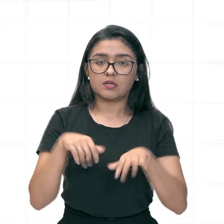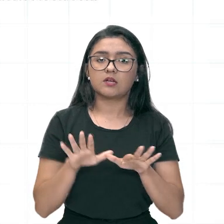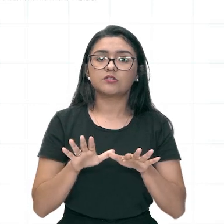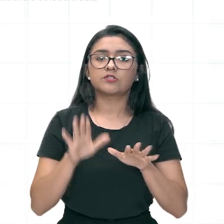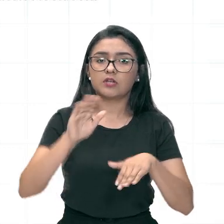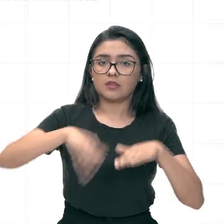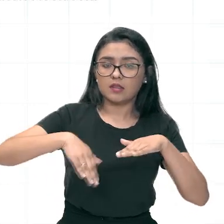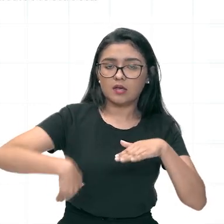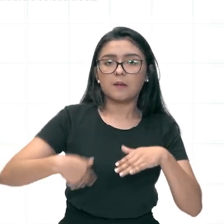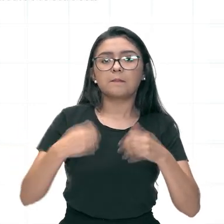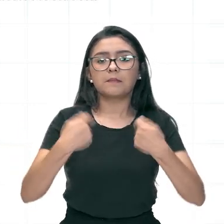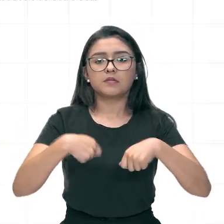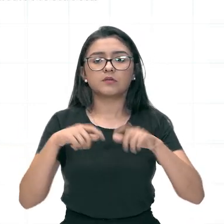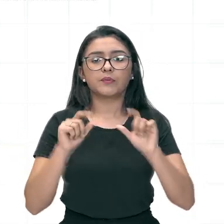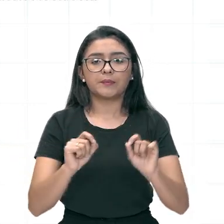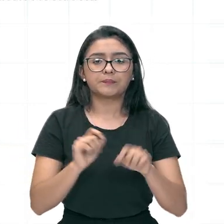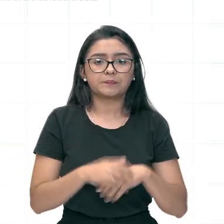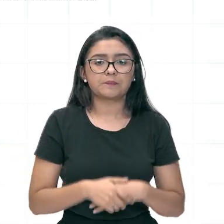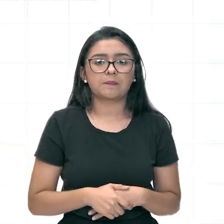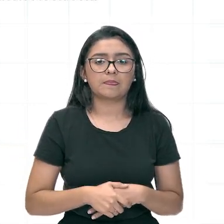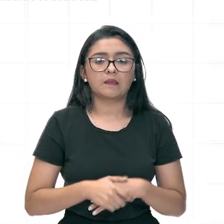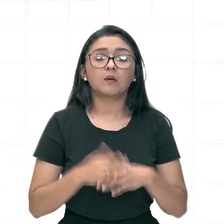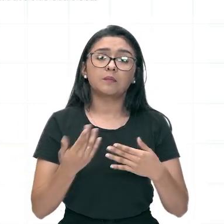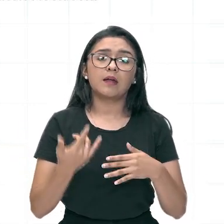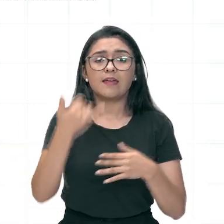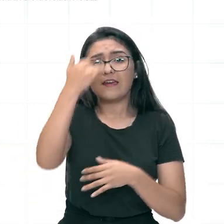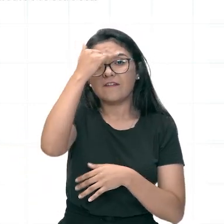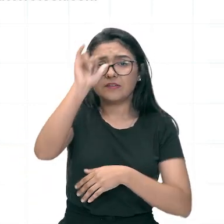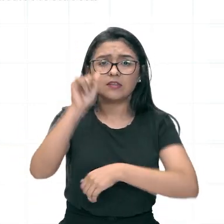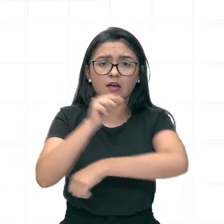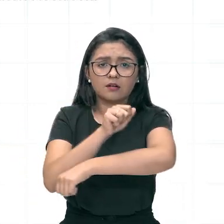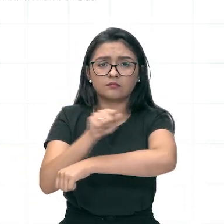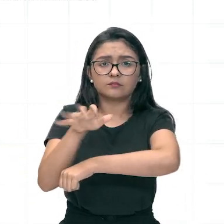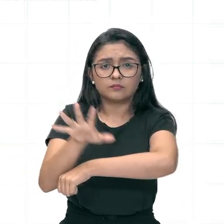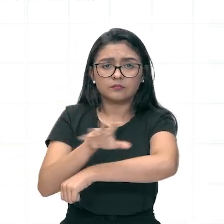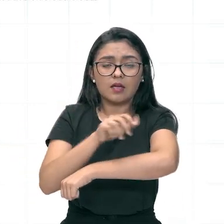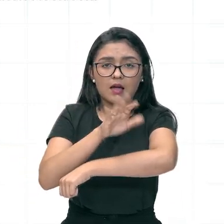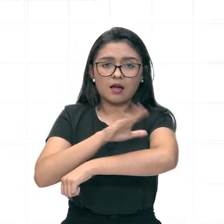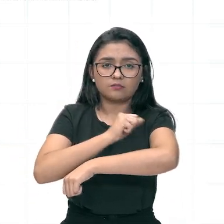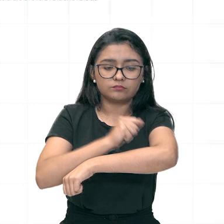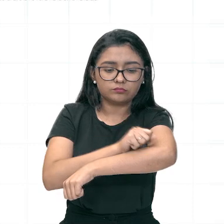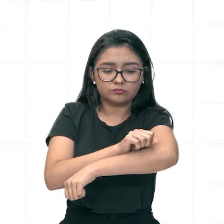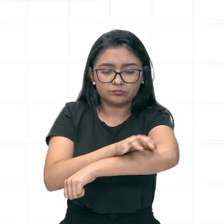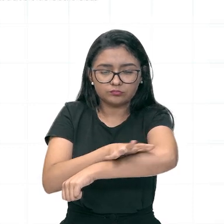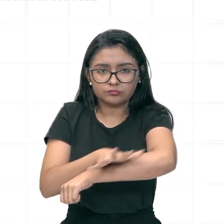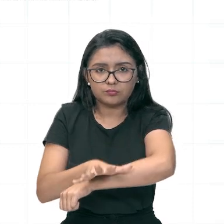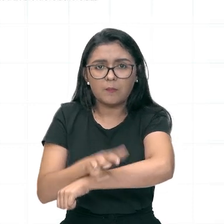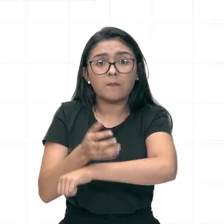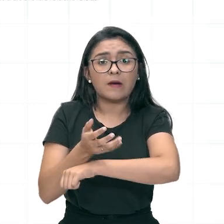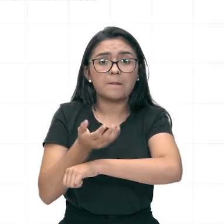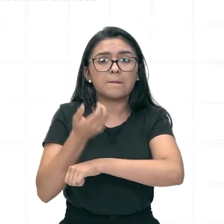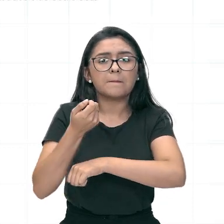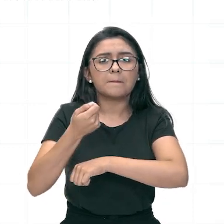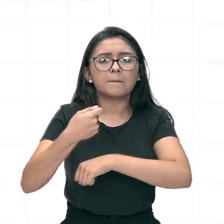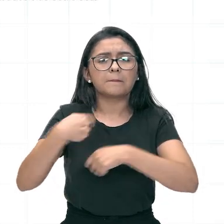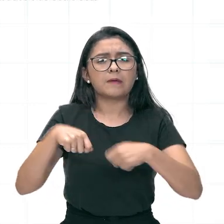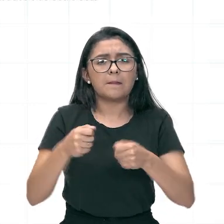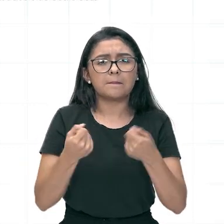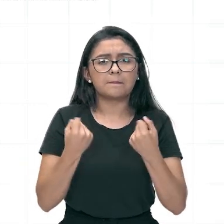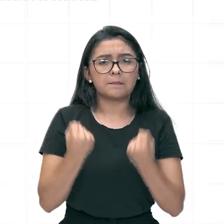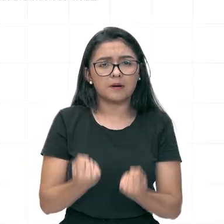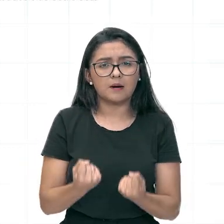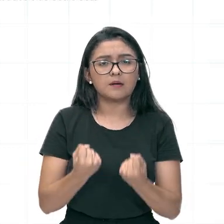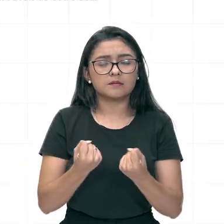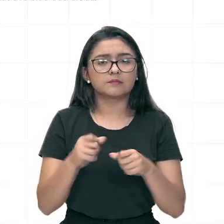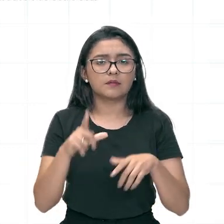precisam ali manter uma situação, né, para que não encharque as suas penas. O que vai acontecer? Então eles têm uma glândula, né, que